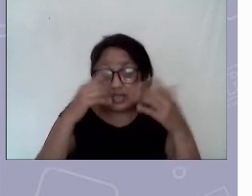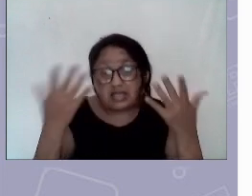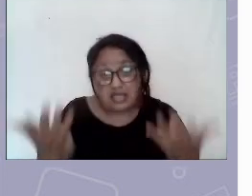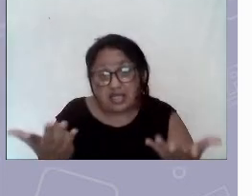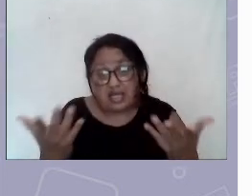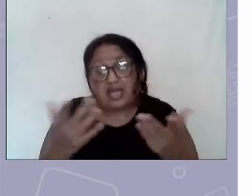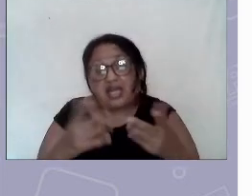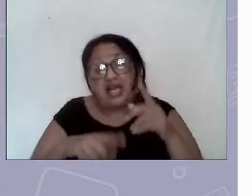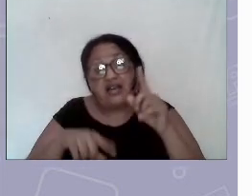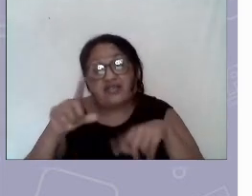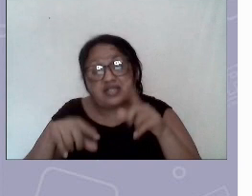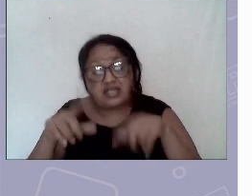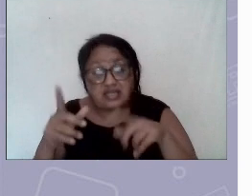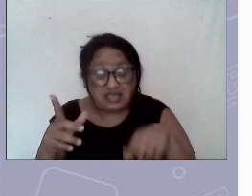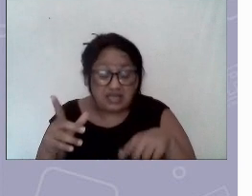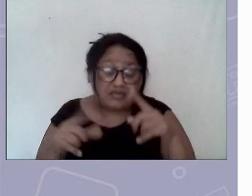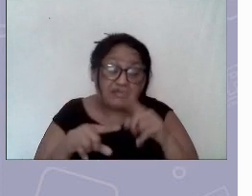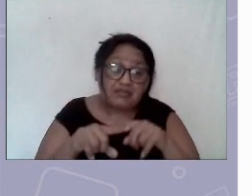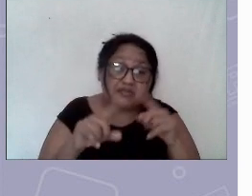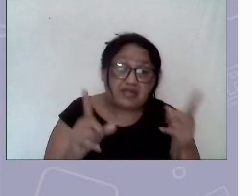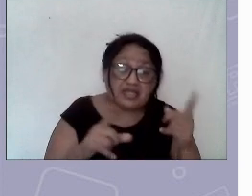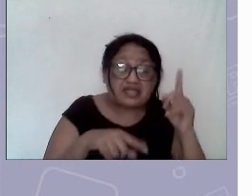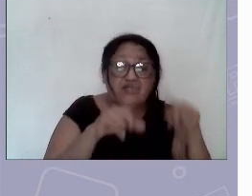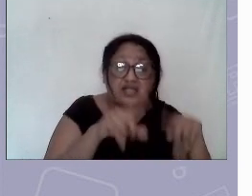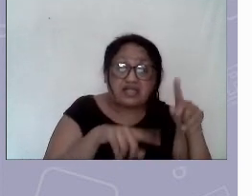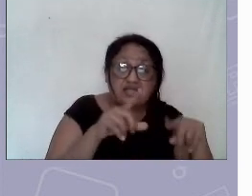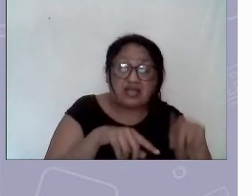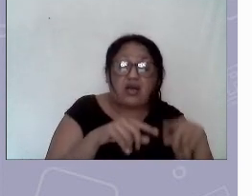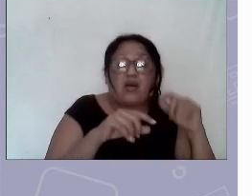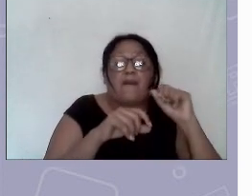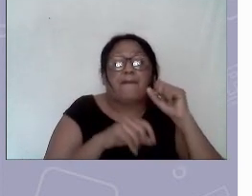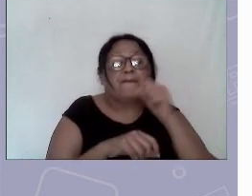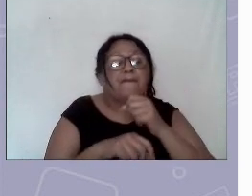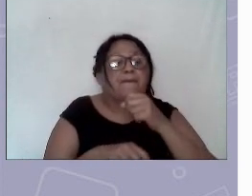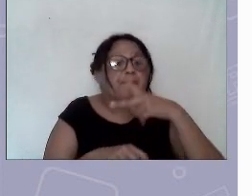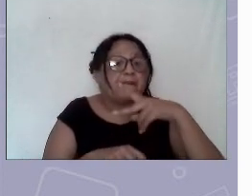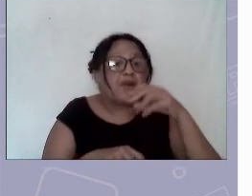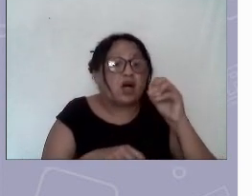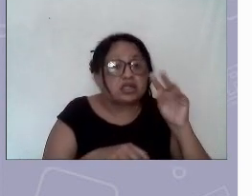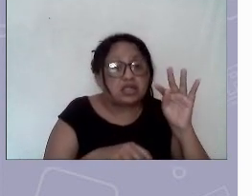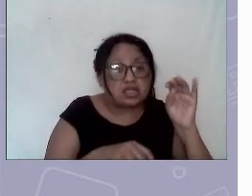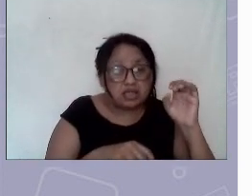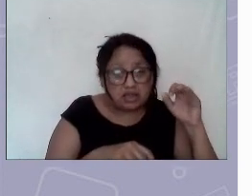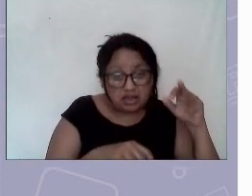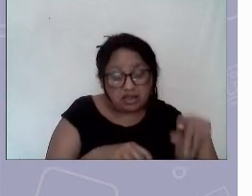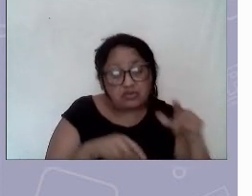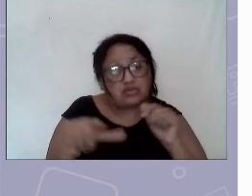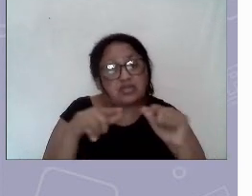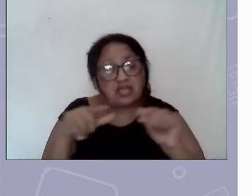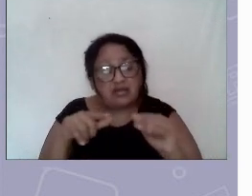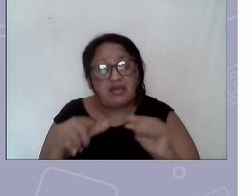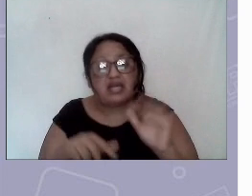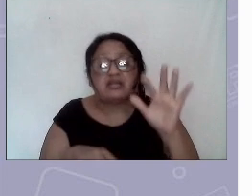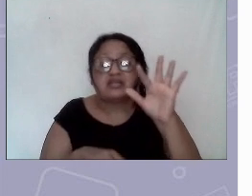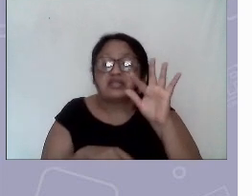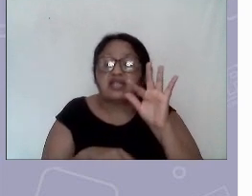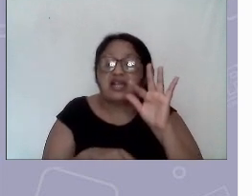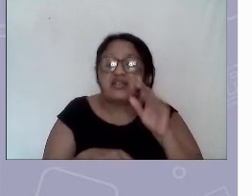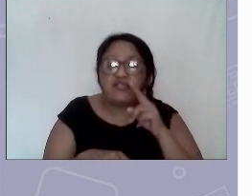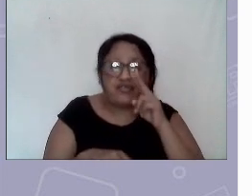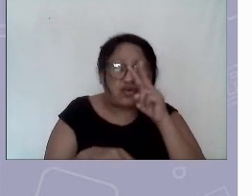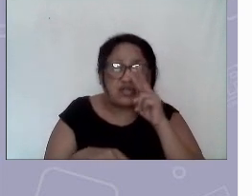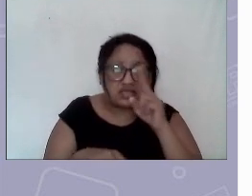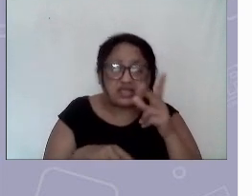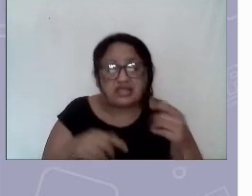variação da energia cinética mais a variação da energia potencial é igual ao trabalho da força de atrito essa letra Tau